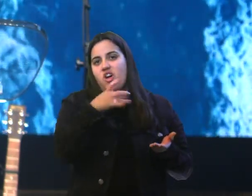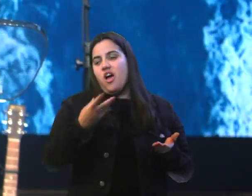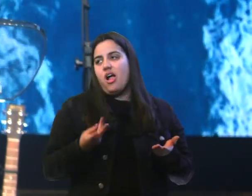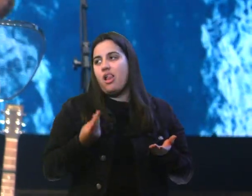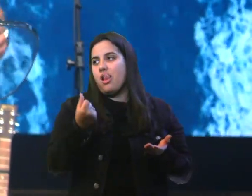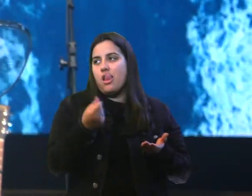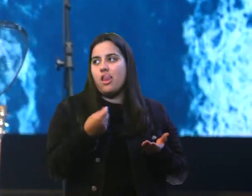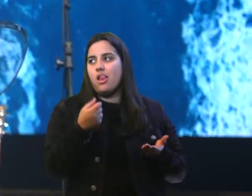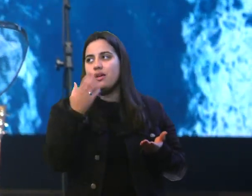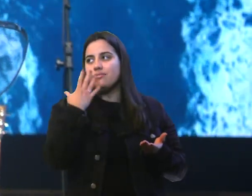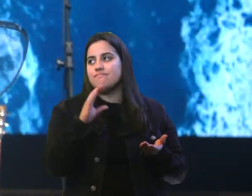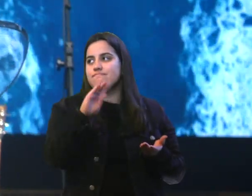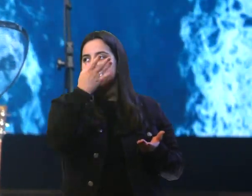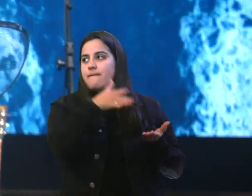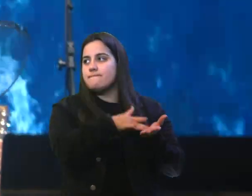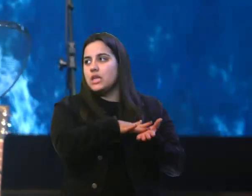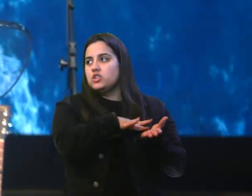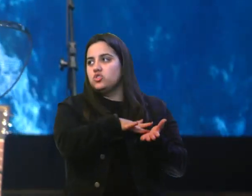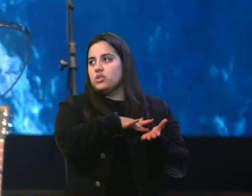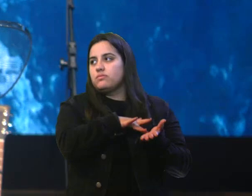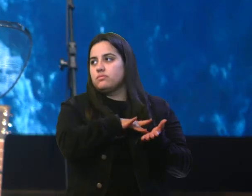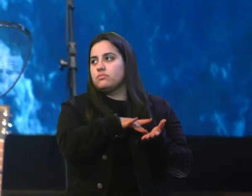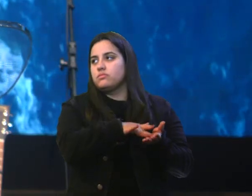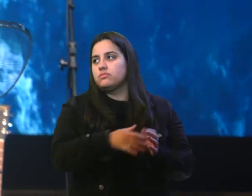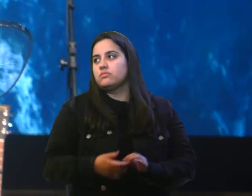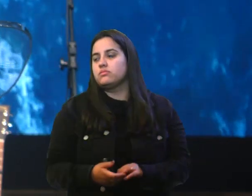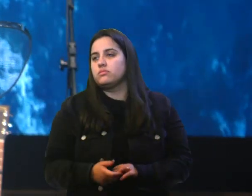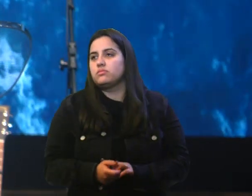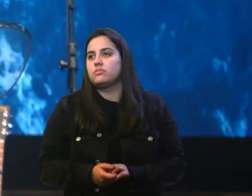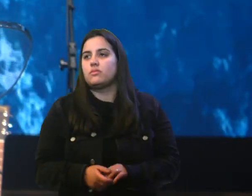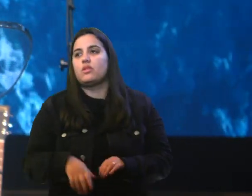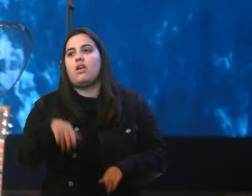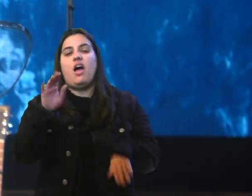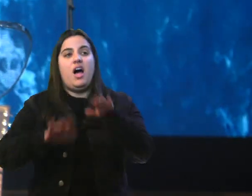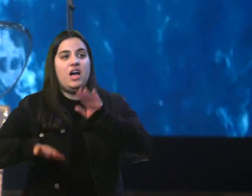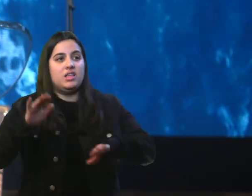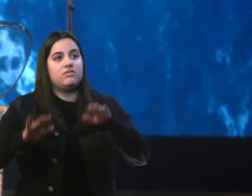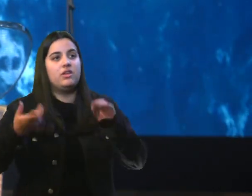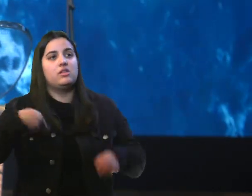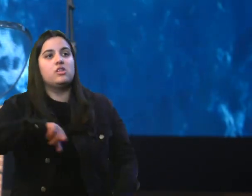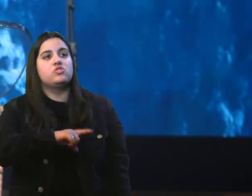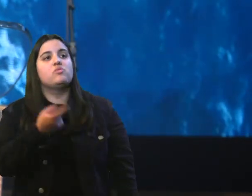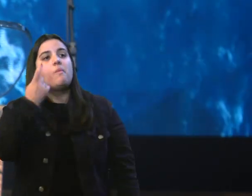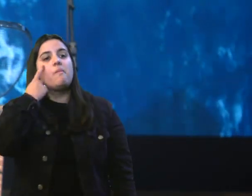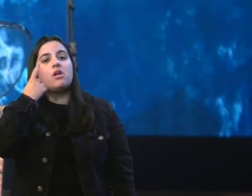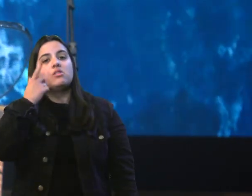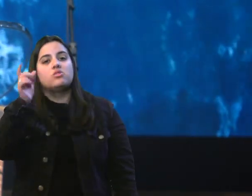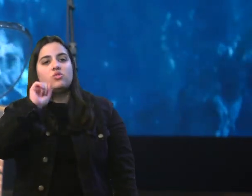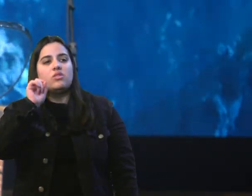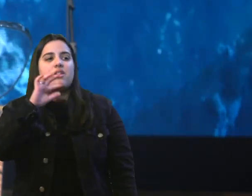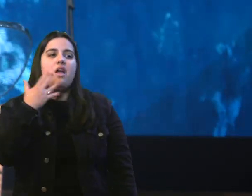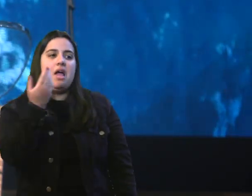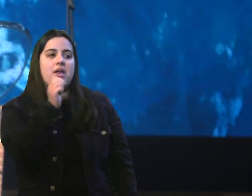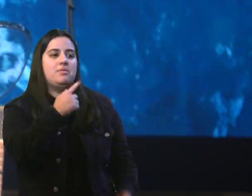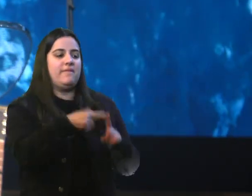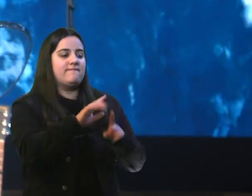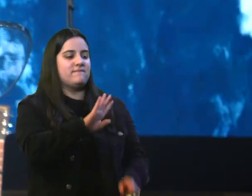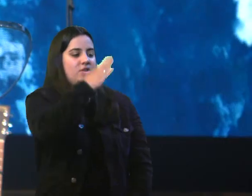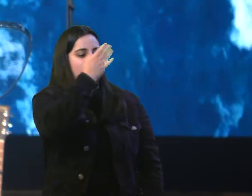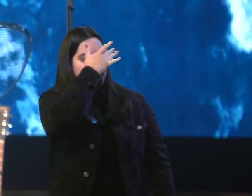simplesmente maquiar aquilo que nós somos. Às vezes a gente pensa que maquiando as pessoas não